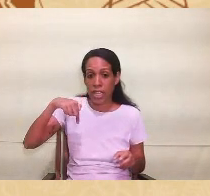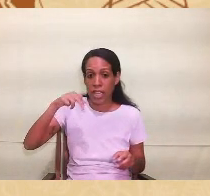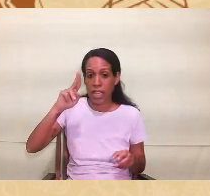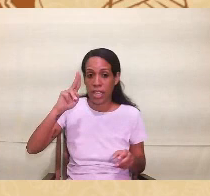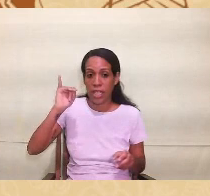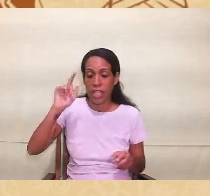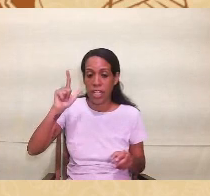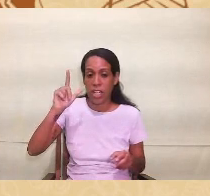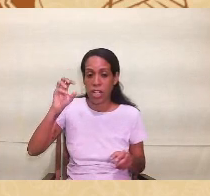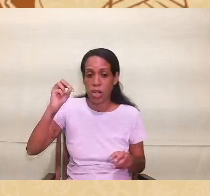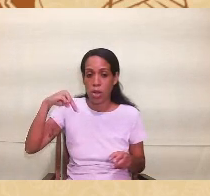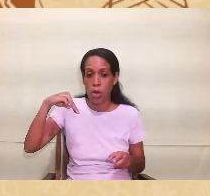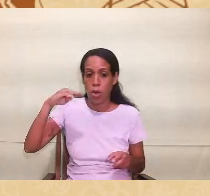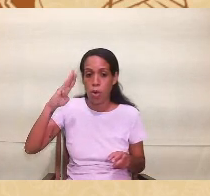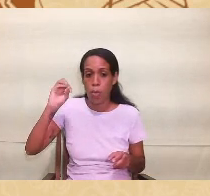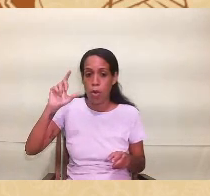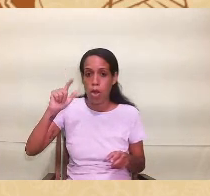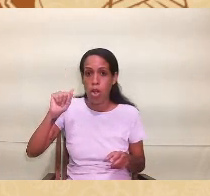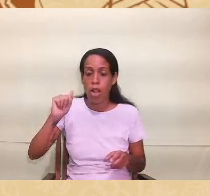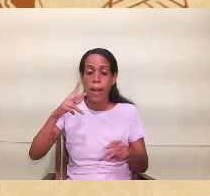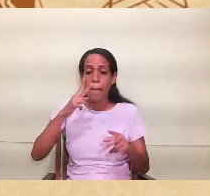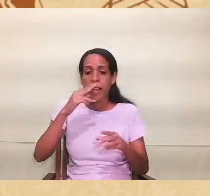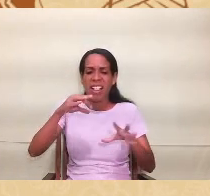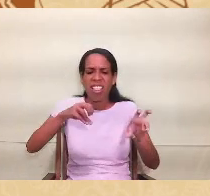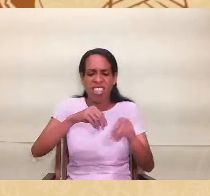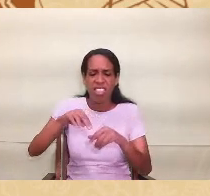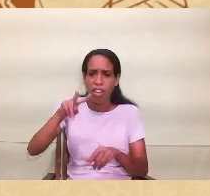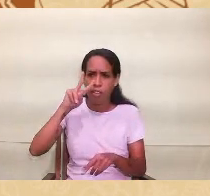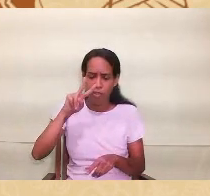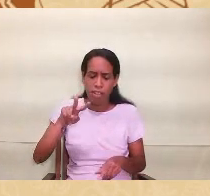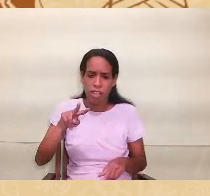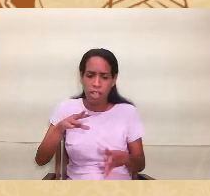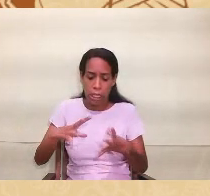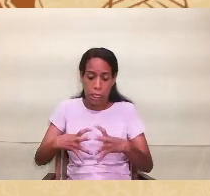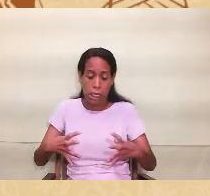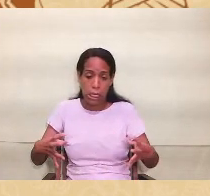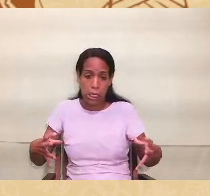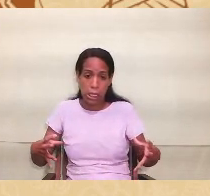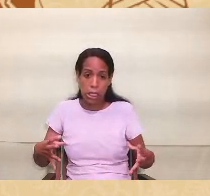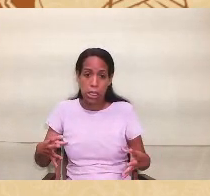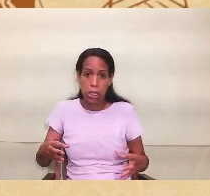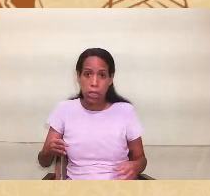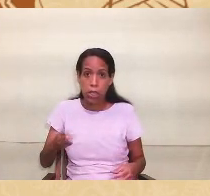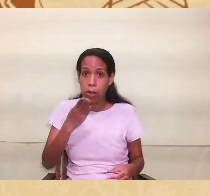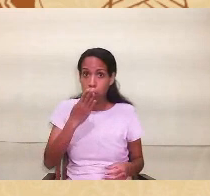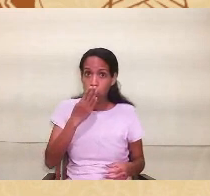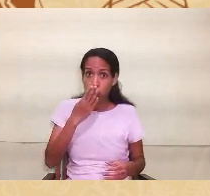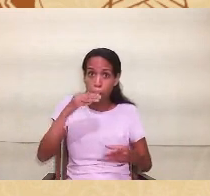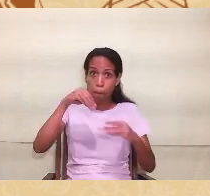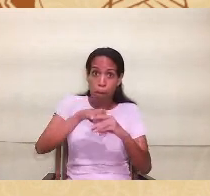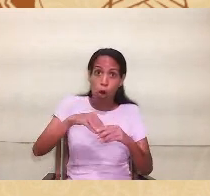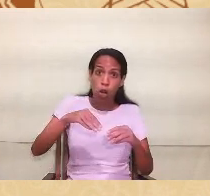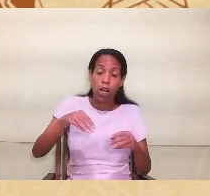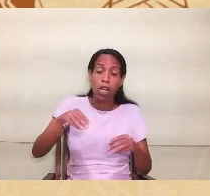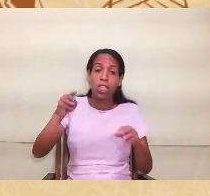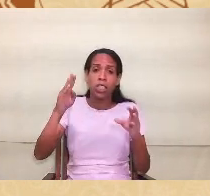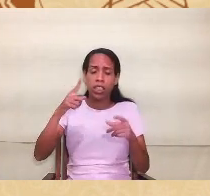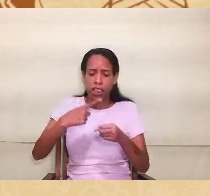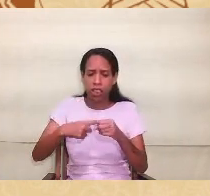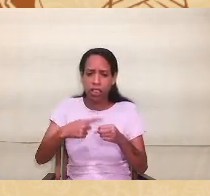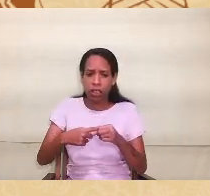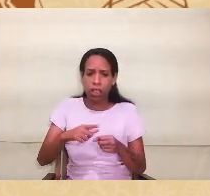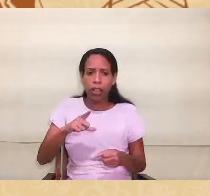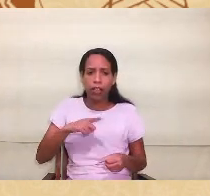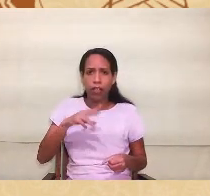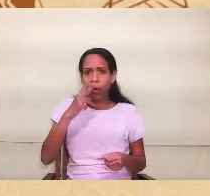da terra. Então, eu vejo como está crescendo o número de indígenas morando na cidade, a gente vê agora muitas semelhanças